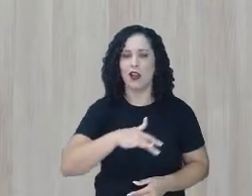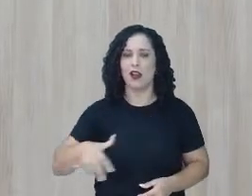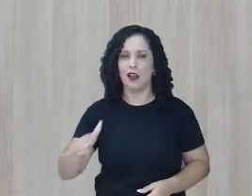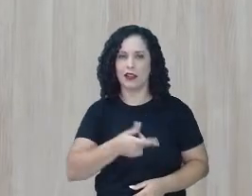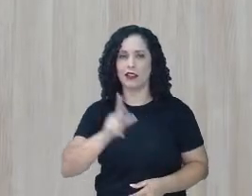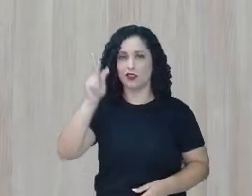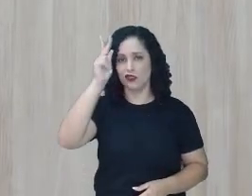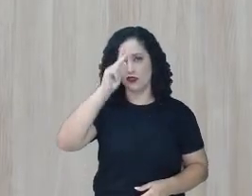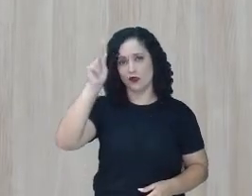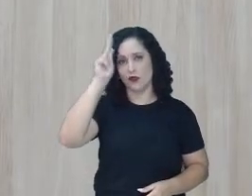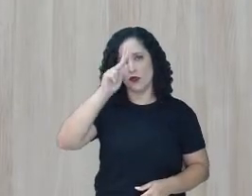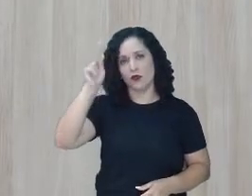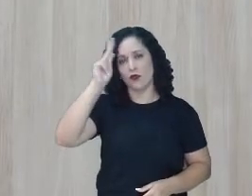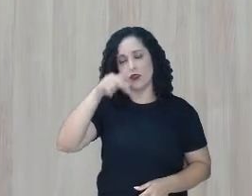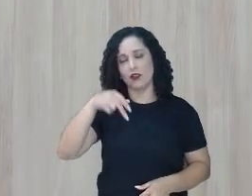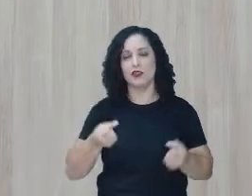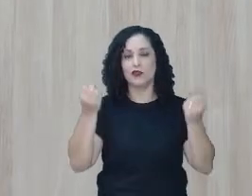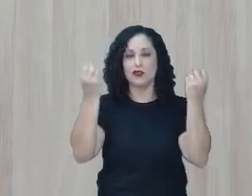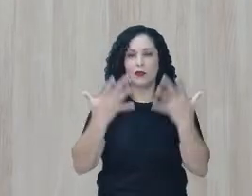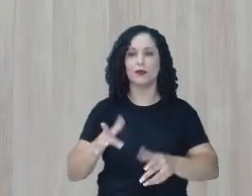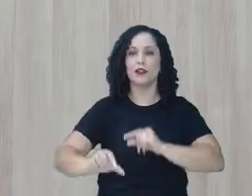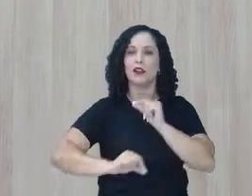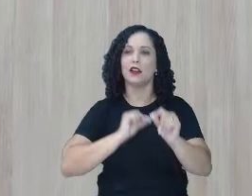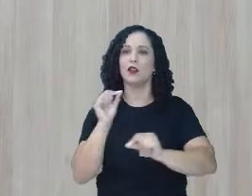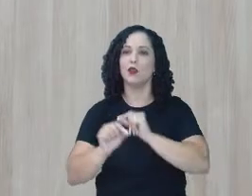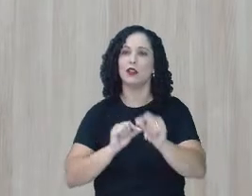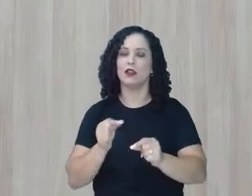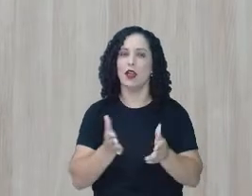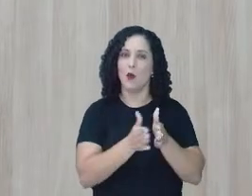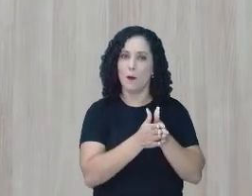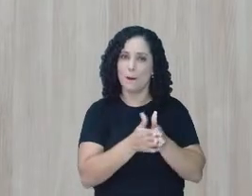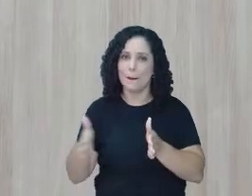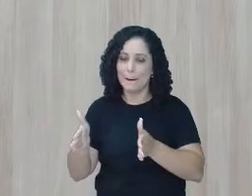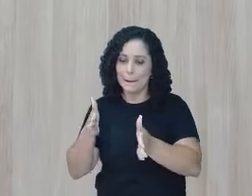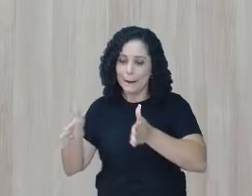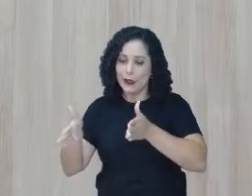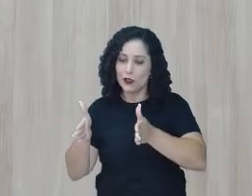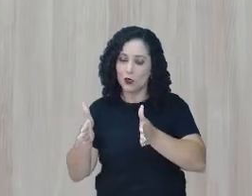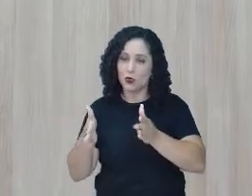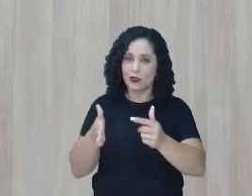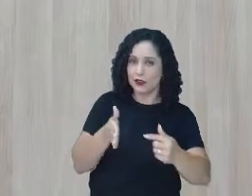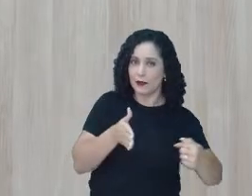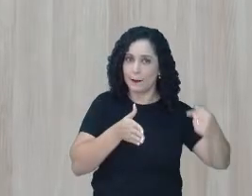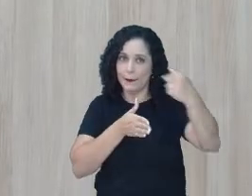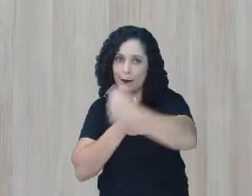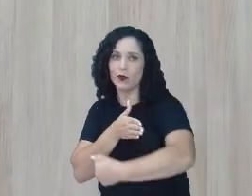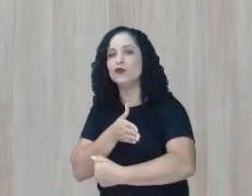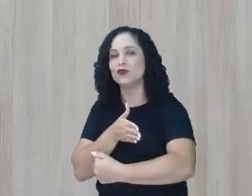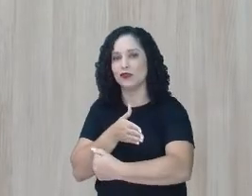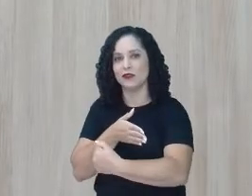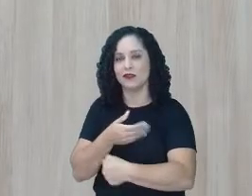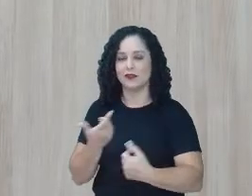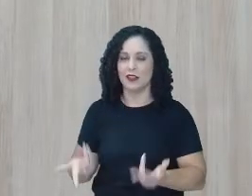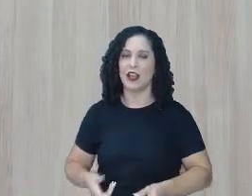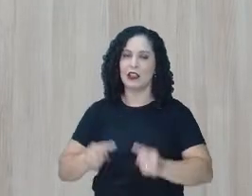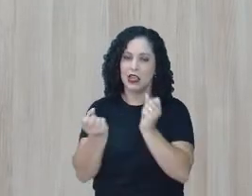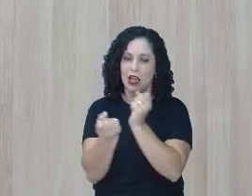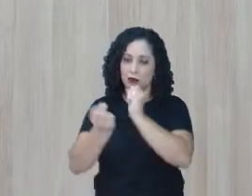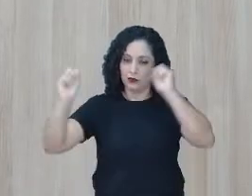referir ao período chamado pós-abolição, dentro de um debate muito importante, tá certo?